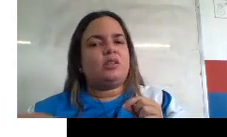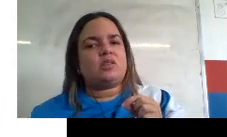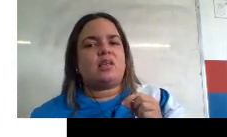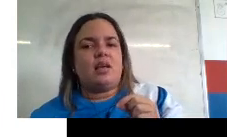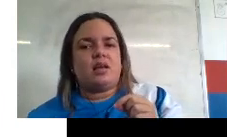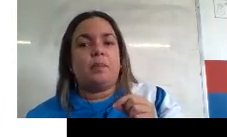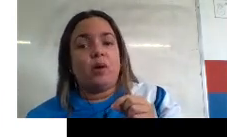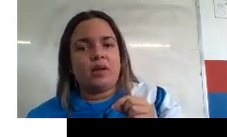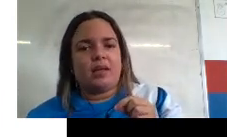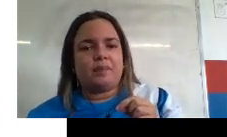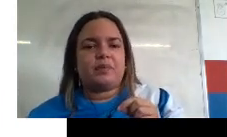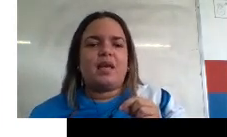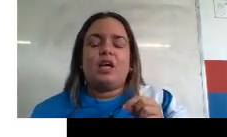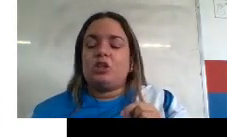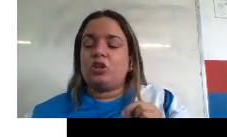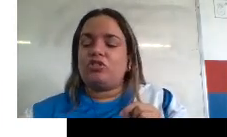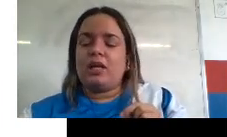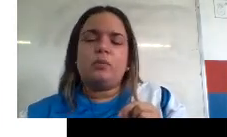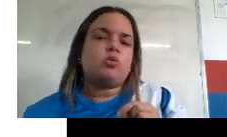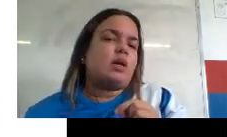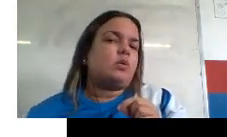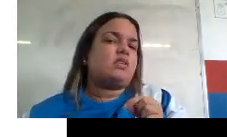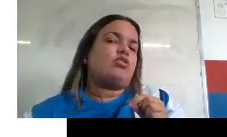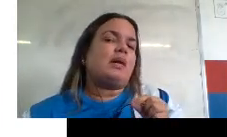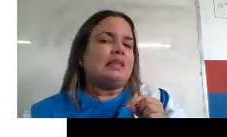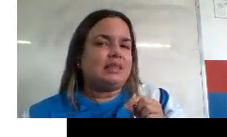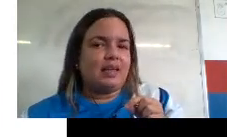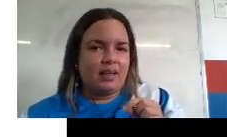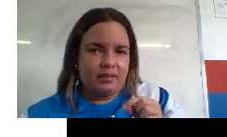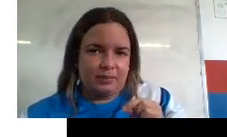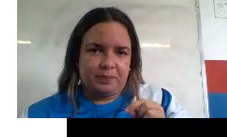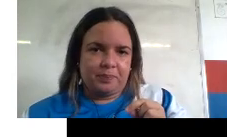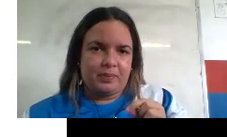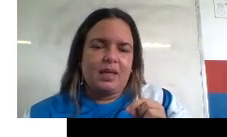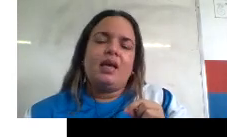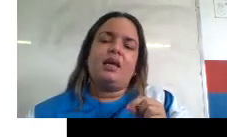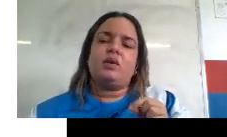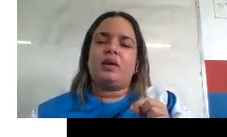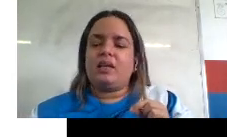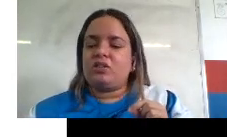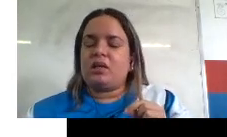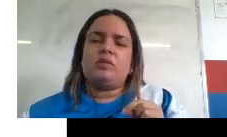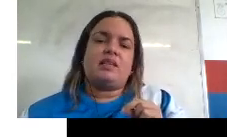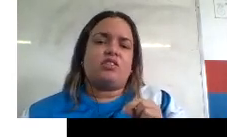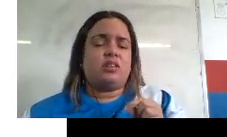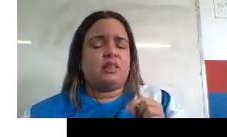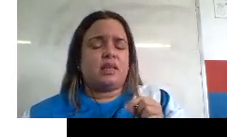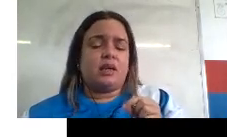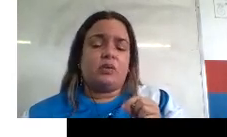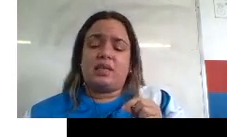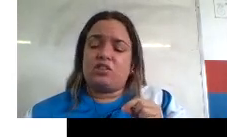na nossa era. Por quê? Nós temos uma coisa chamada internet. Então, o que a gente